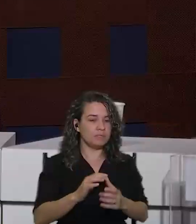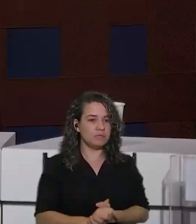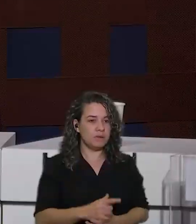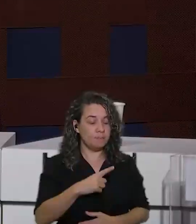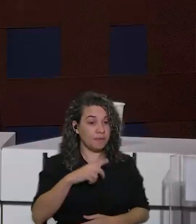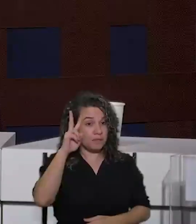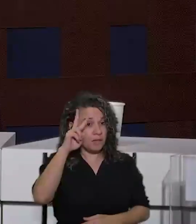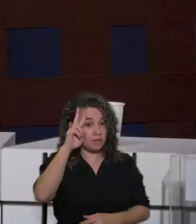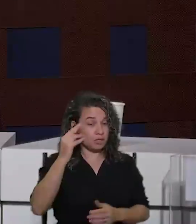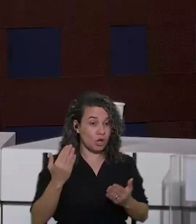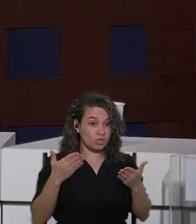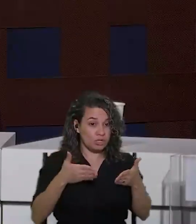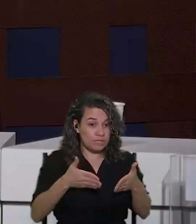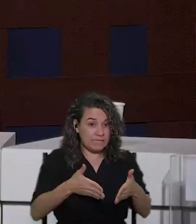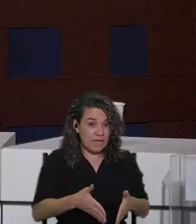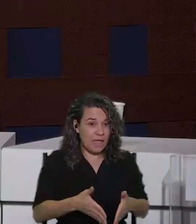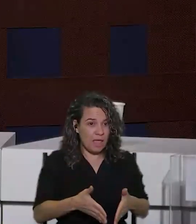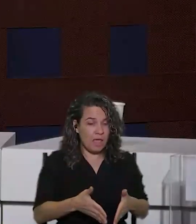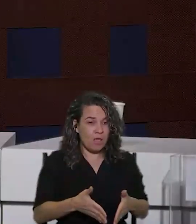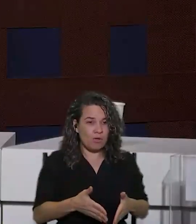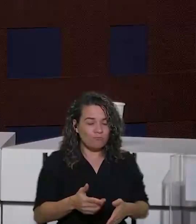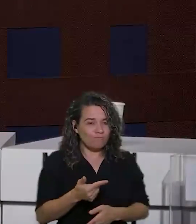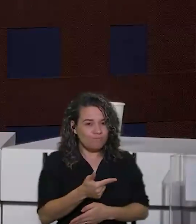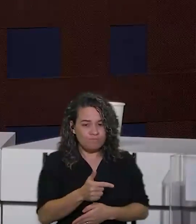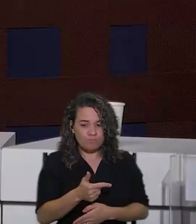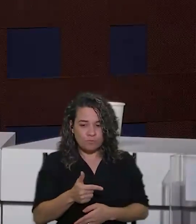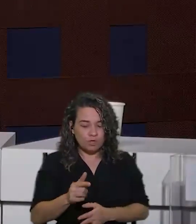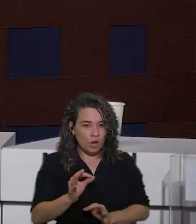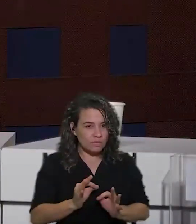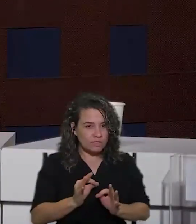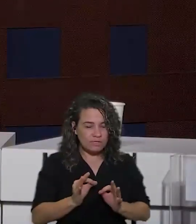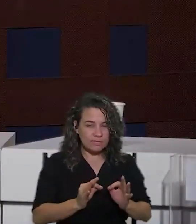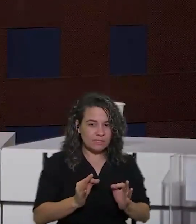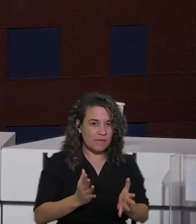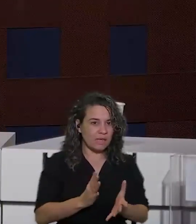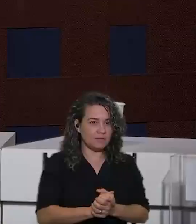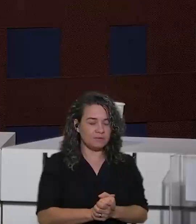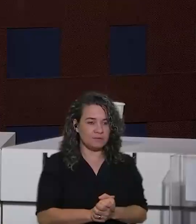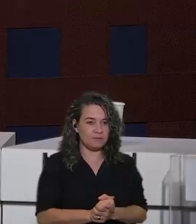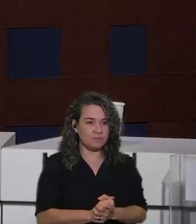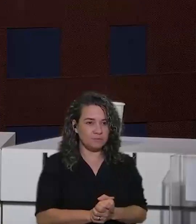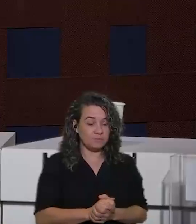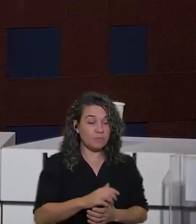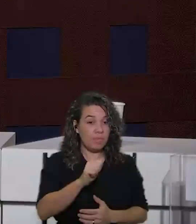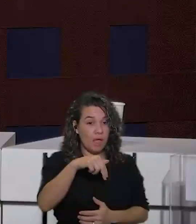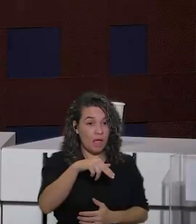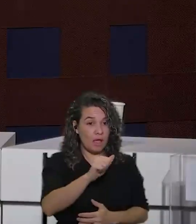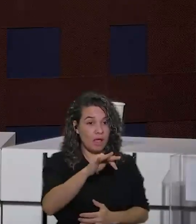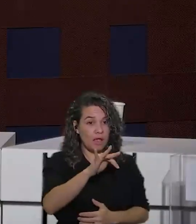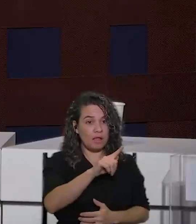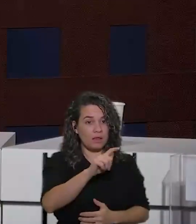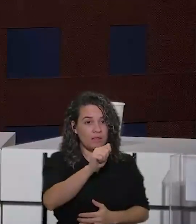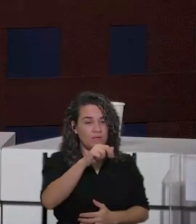enterros de uma maneira indigna dessas pessoas, porque a obra não podia parar e tudo. Então, a Ana Flávia, que é essa pessoa que também era do